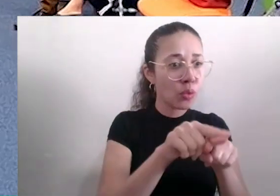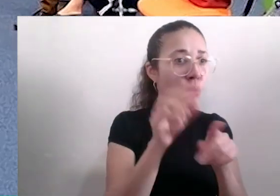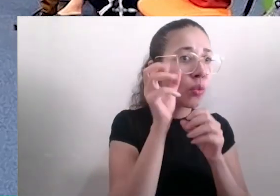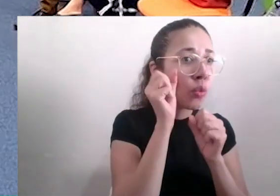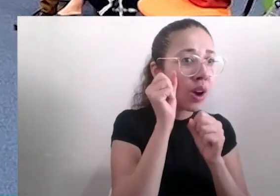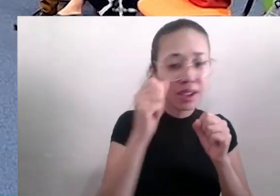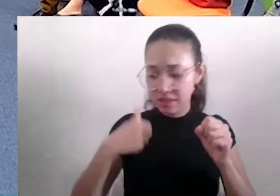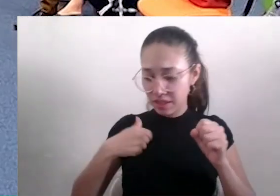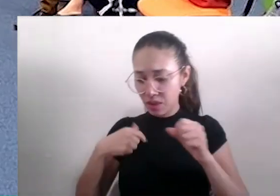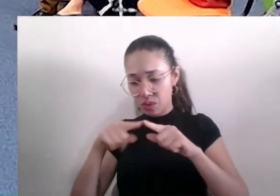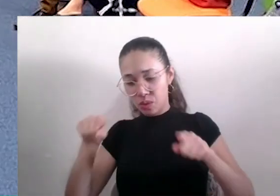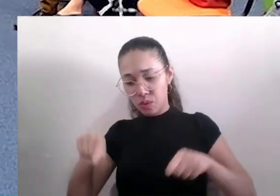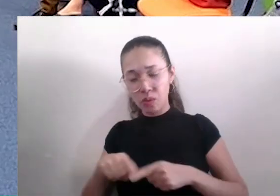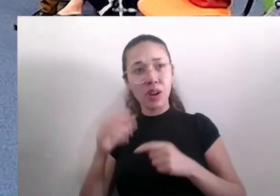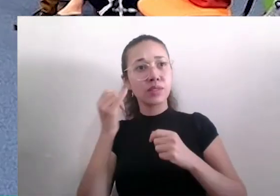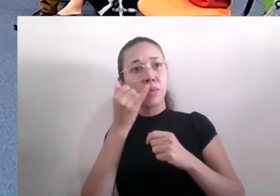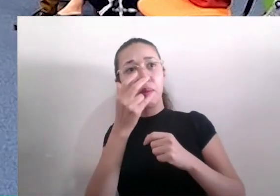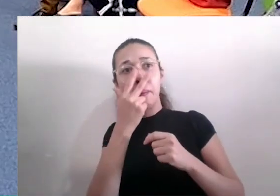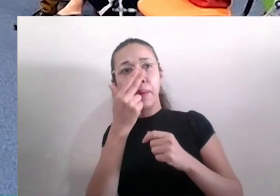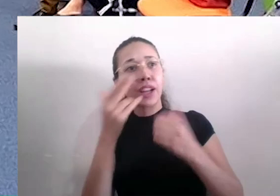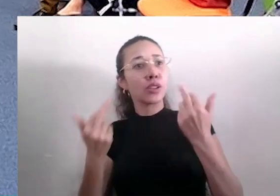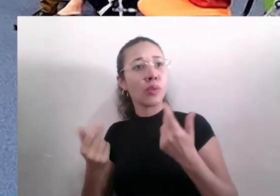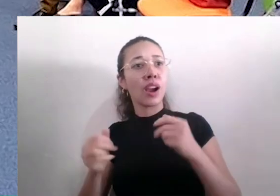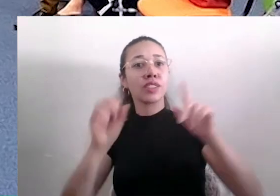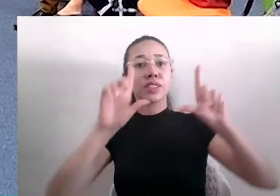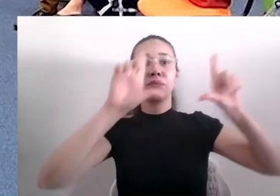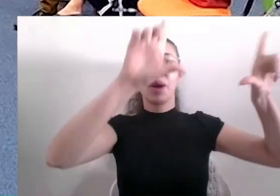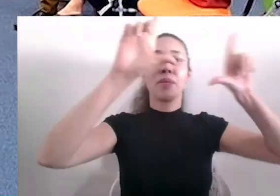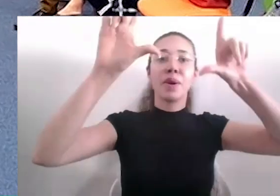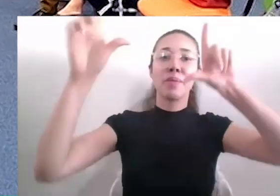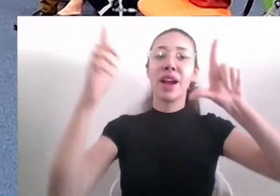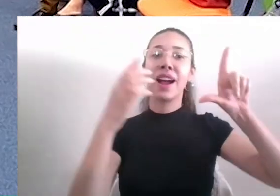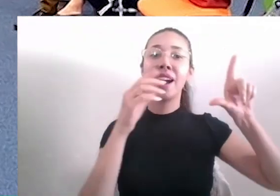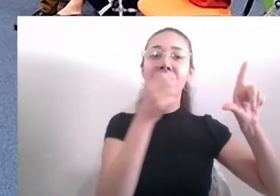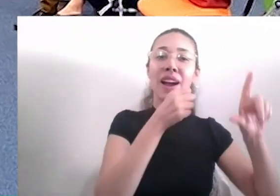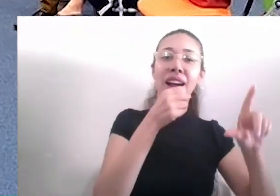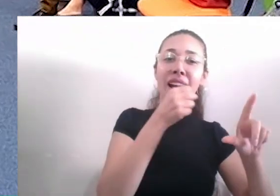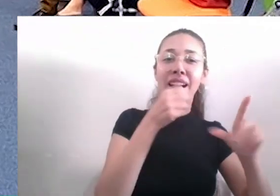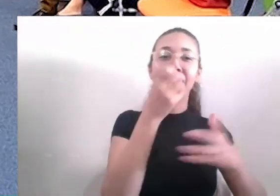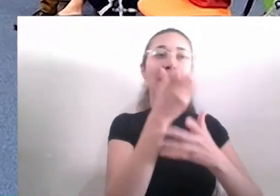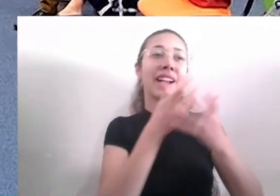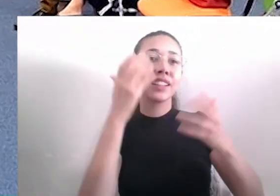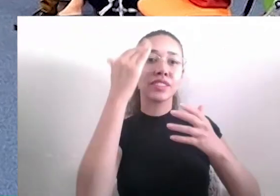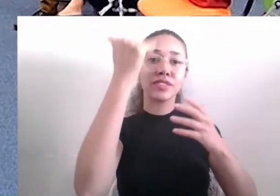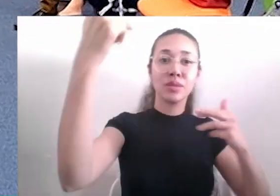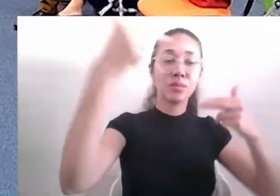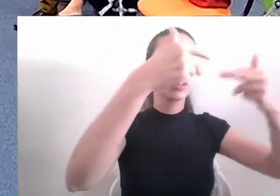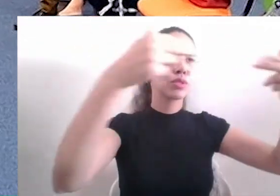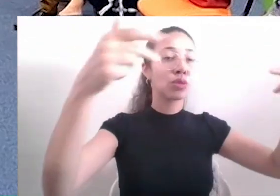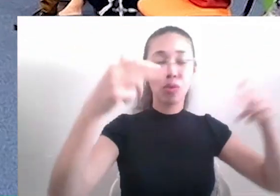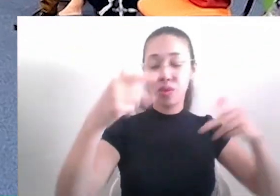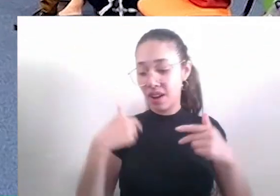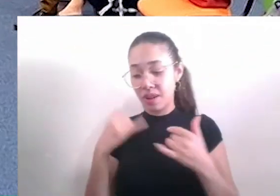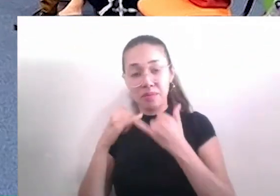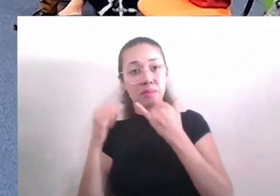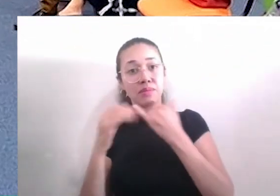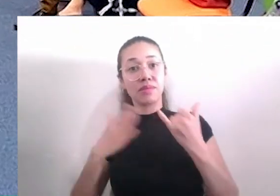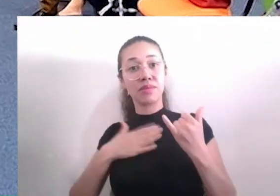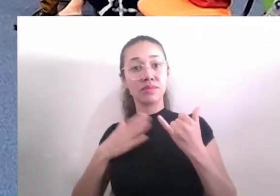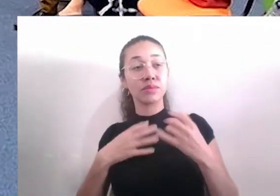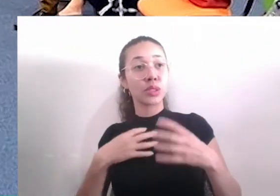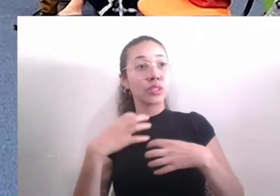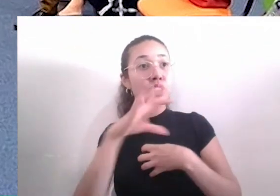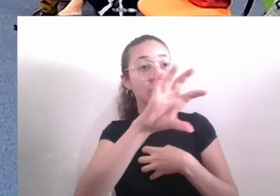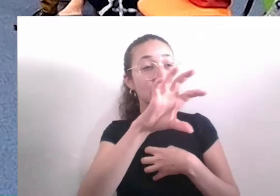gostava foto dos amigos presas em em painel de cortiça era um quarto igual ao meu Sabe aquilo foi a primeira vez que eu